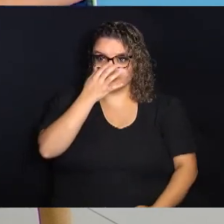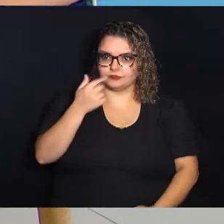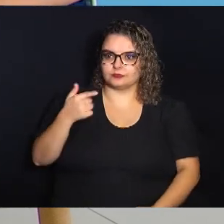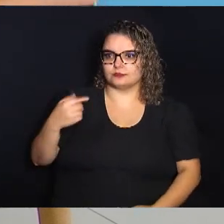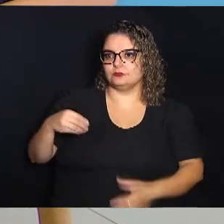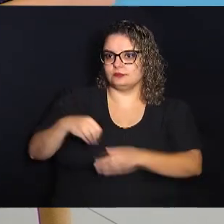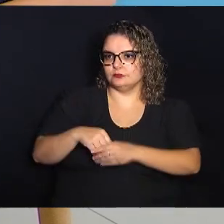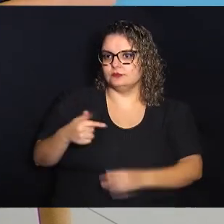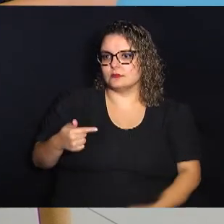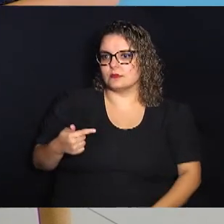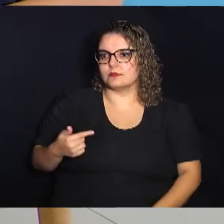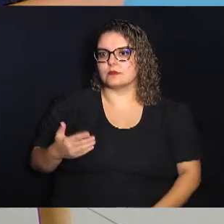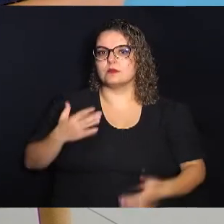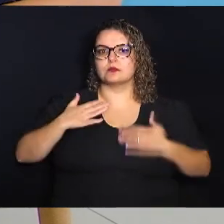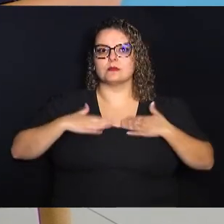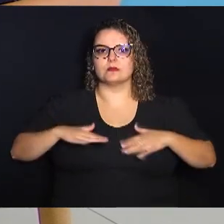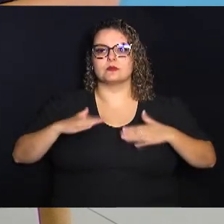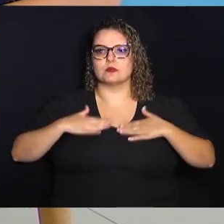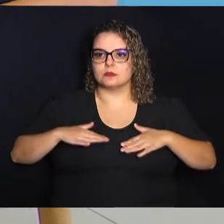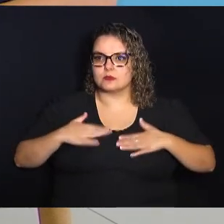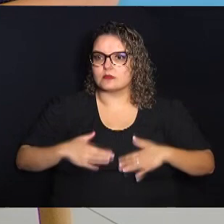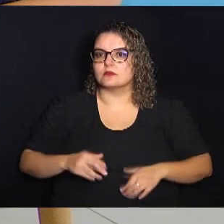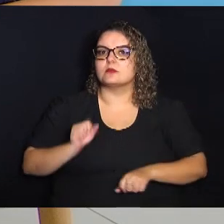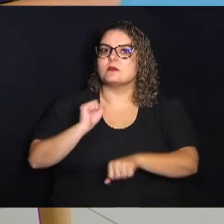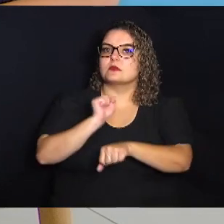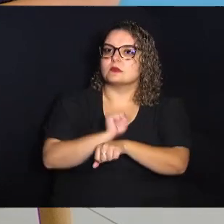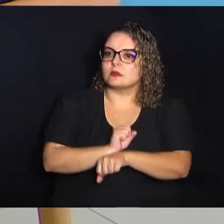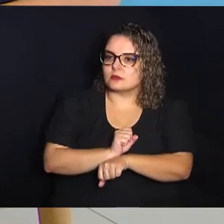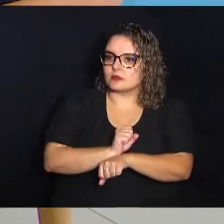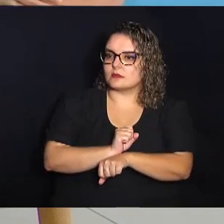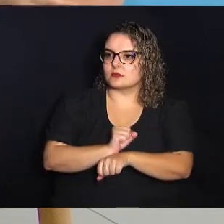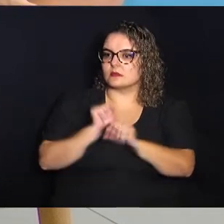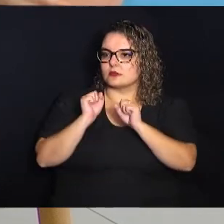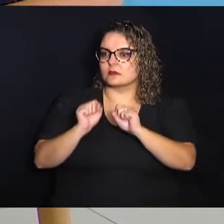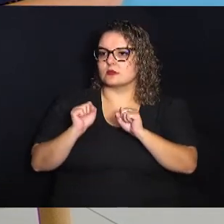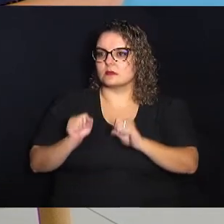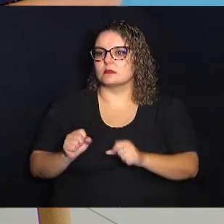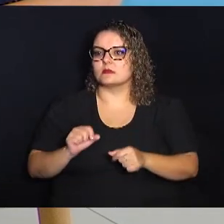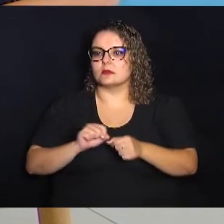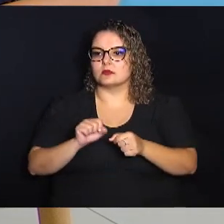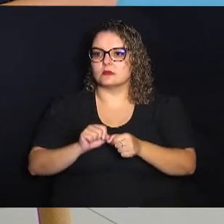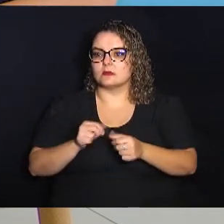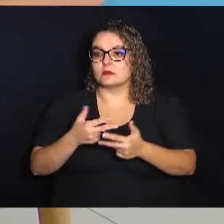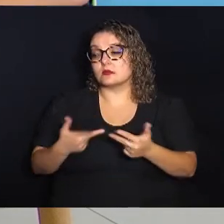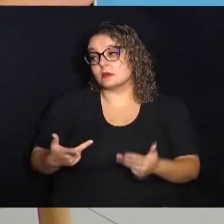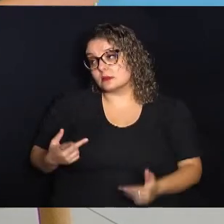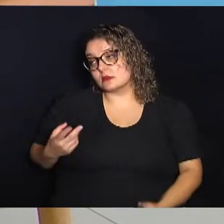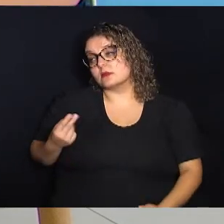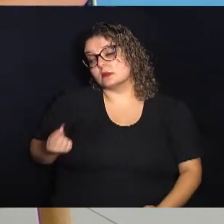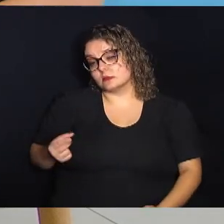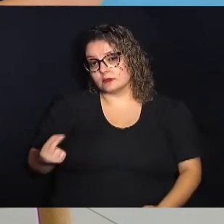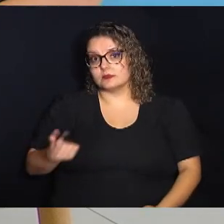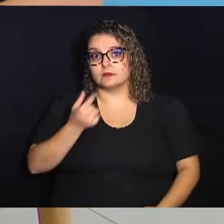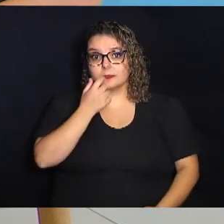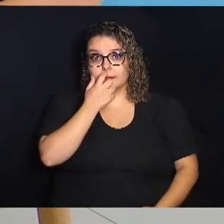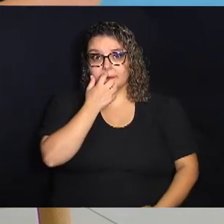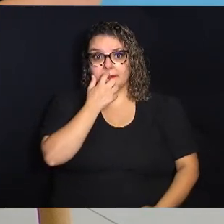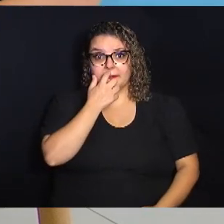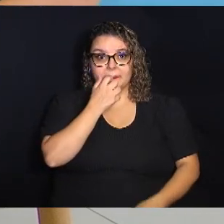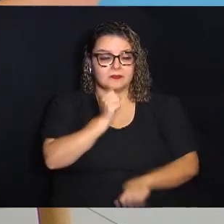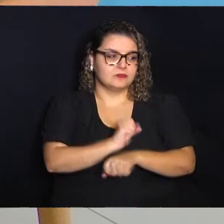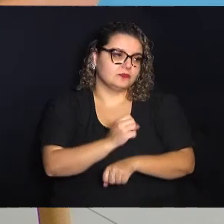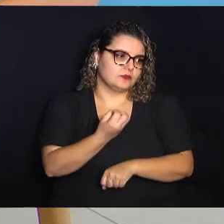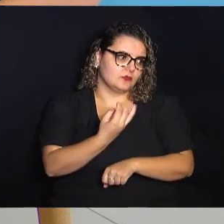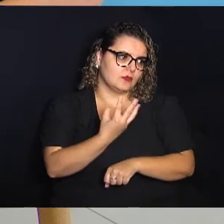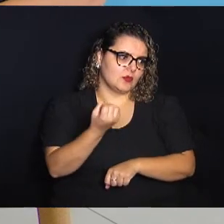dessas 7 horas precisam ter momentos de descanso, momentos de pausa, para poder fazer algo, né, que duradouro realmente. Uma pausa de